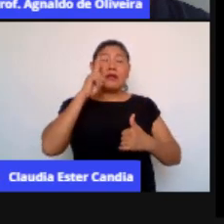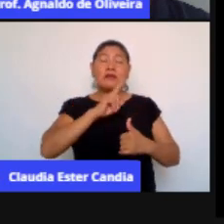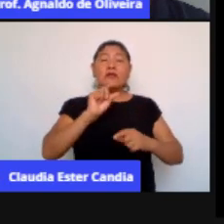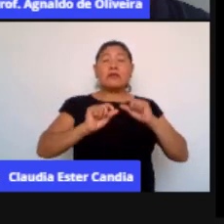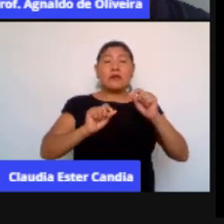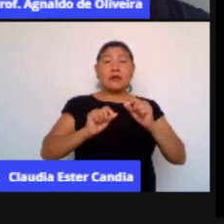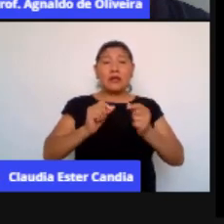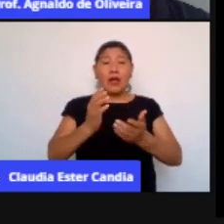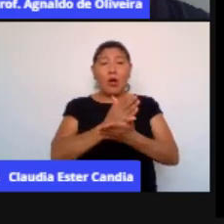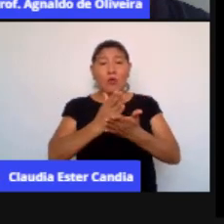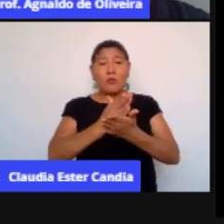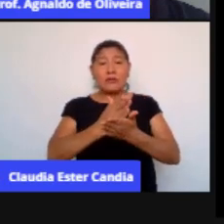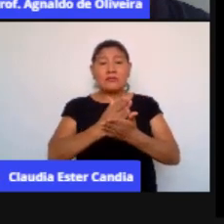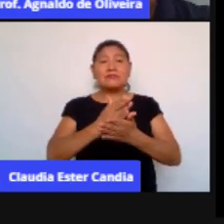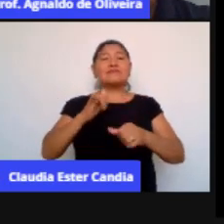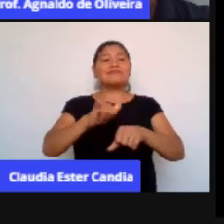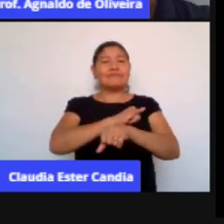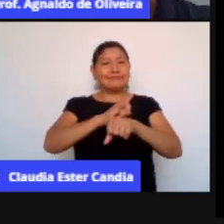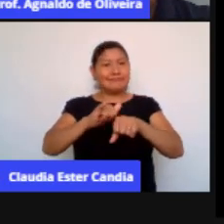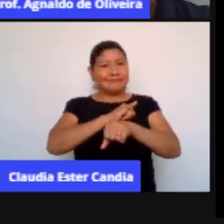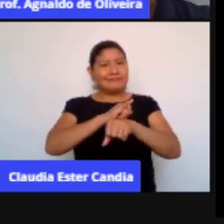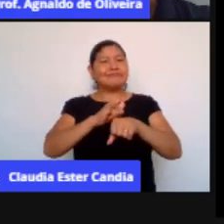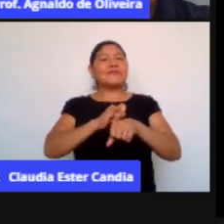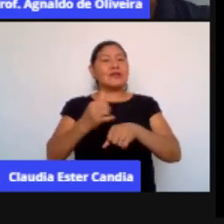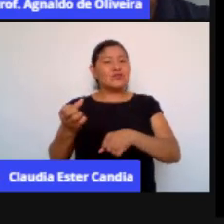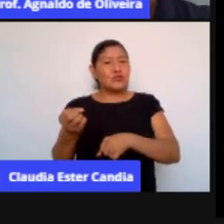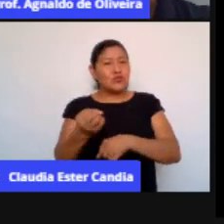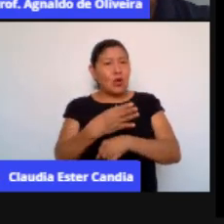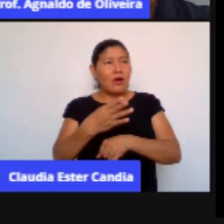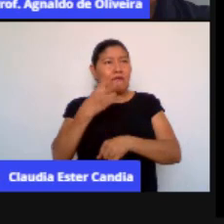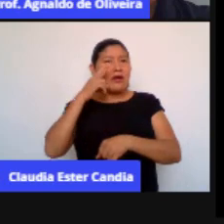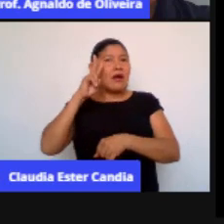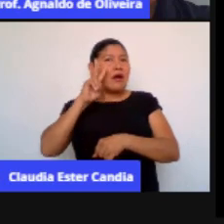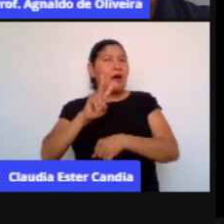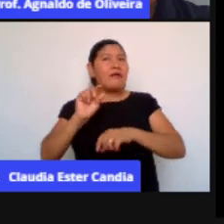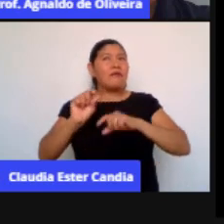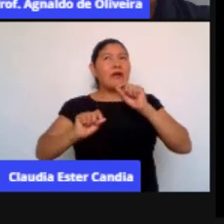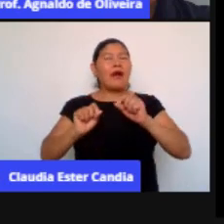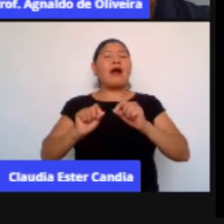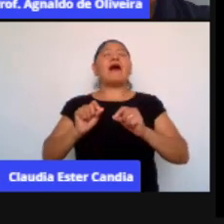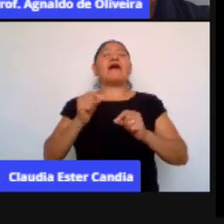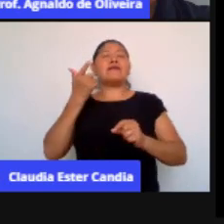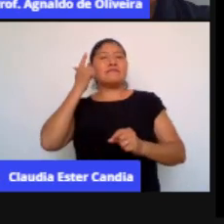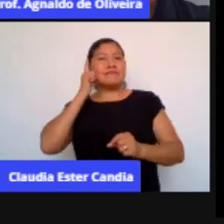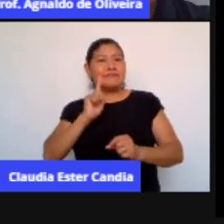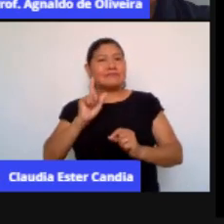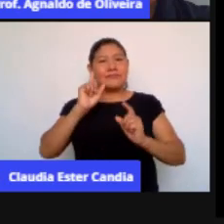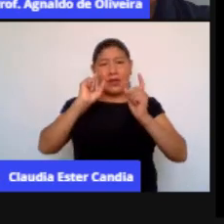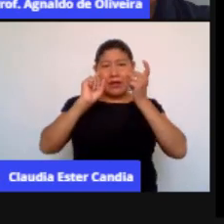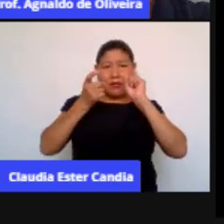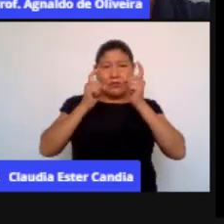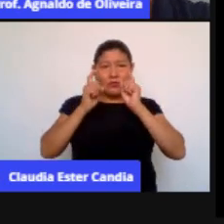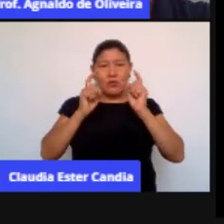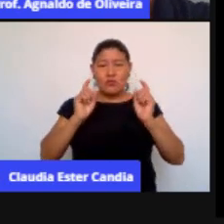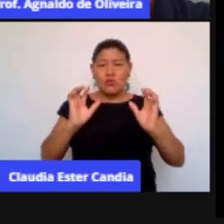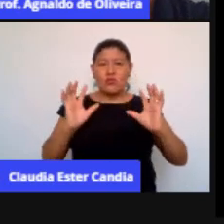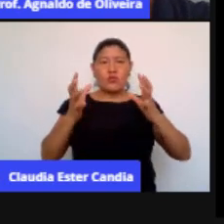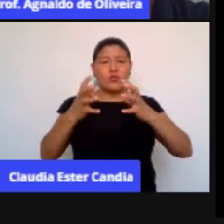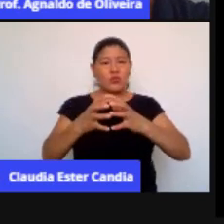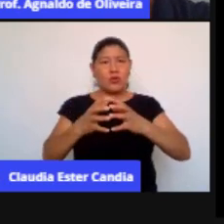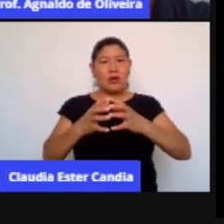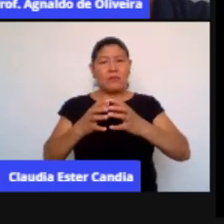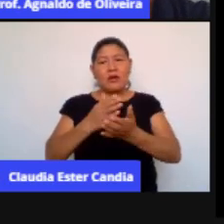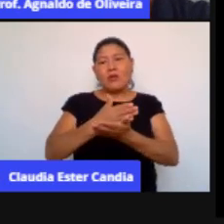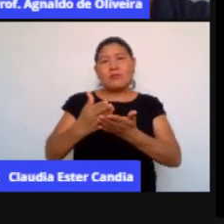que estava sendo pensado, né? E aí, no meio disso tudo, a gente teve reuniões lá com a SUPED, com a GFEM, e aí a gente tirou algumas ideias.